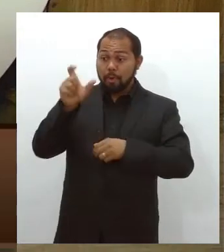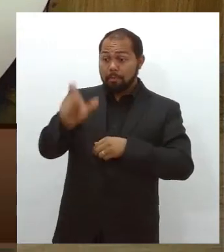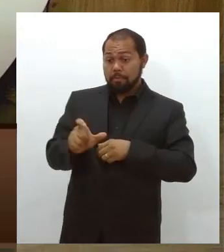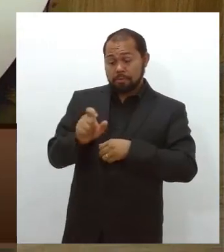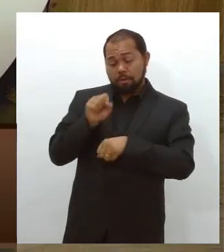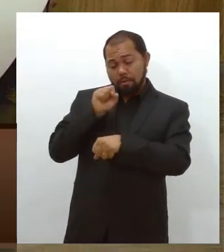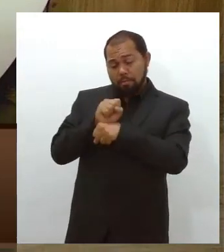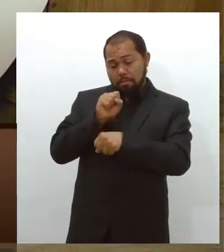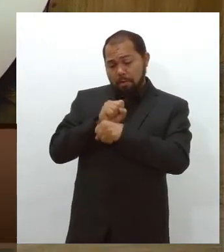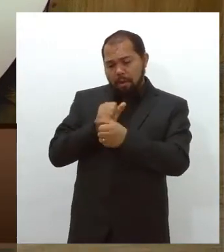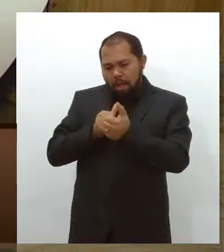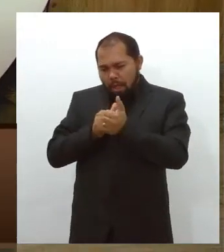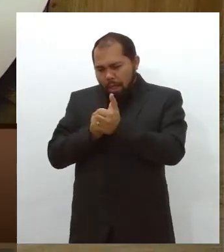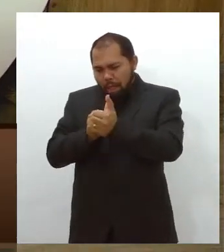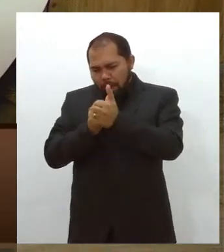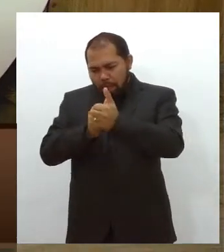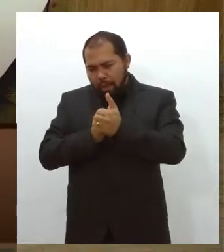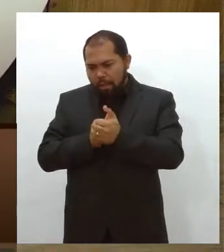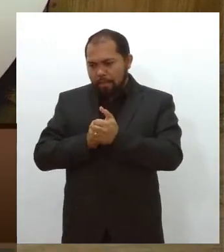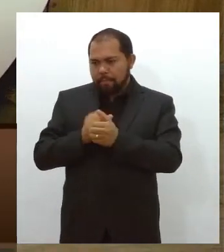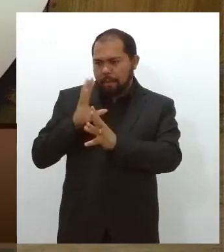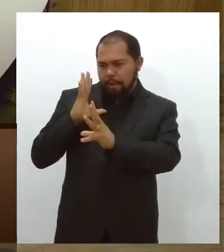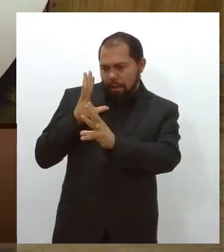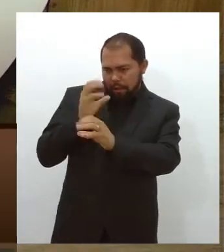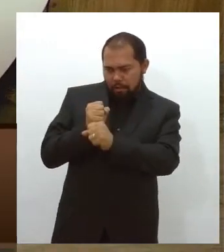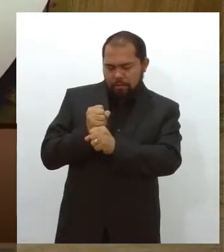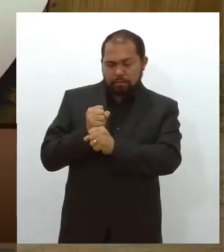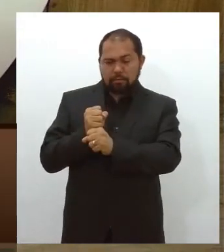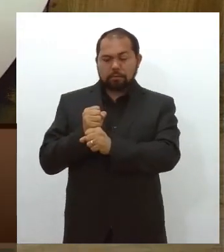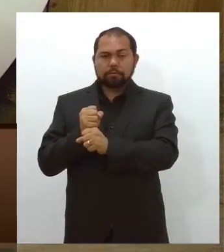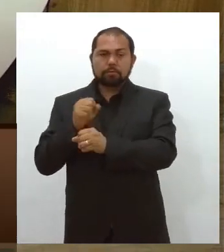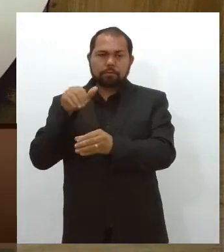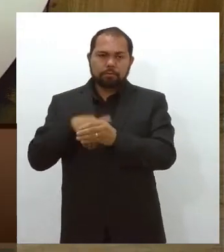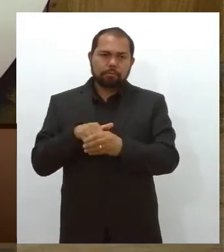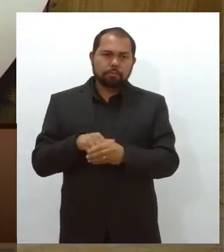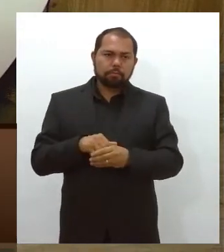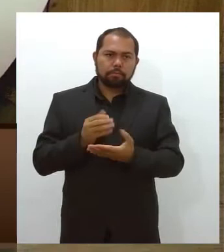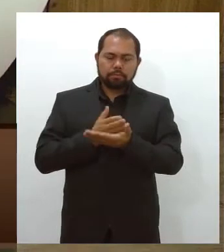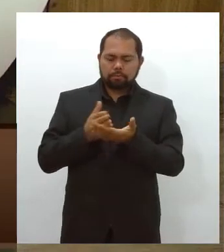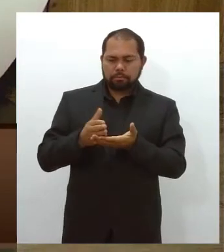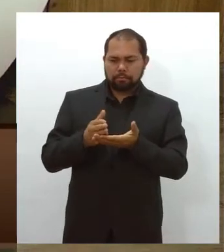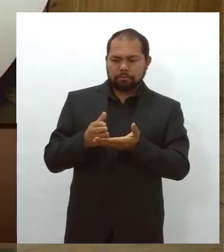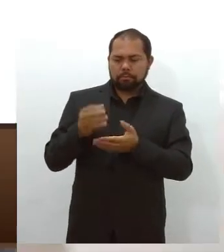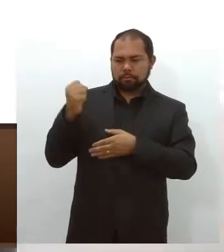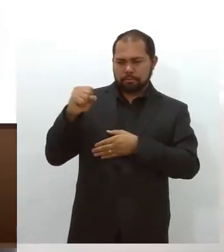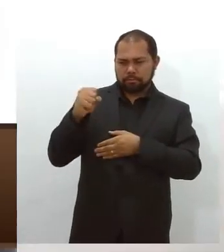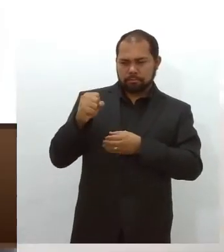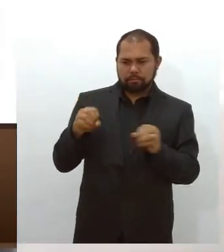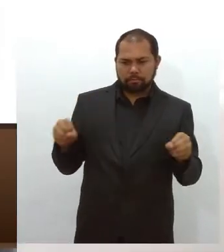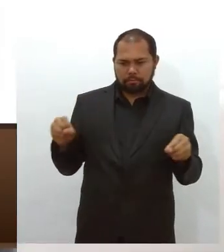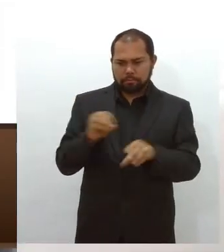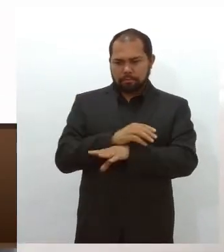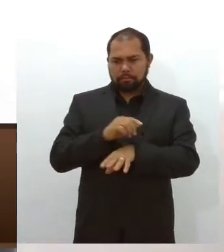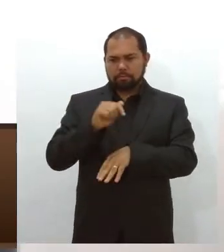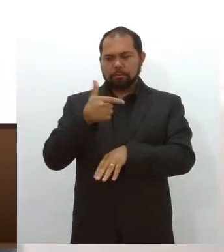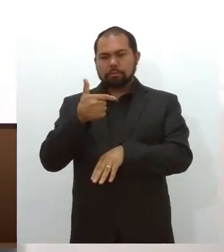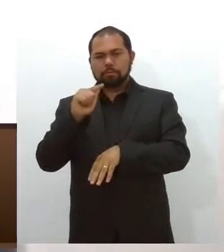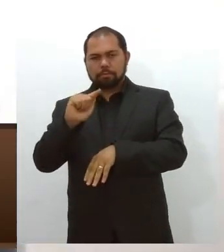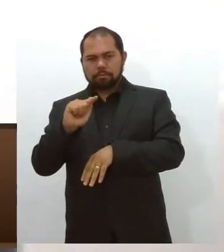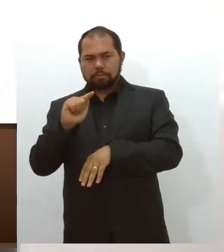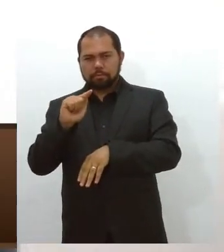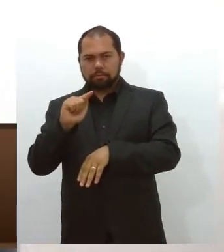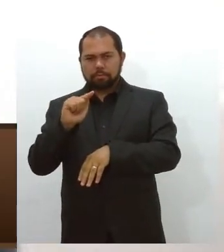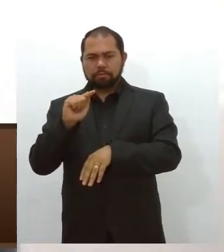A eleição se inicia 8 horas e se encerra 17 horas. Neste ano é outra novidade.